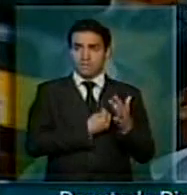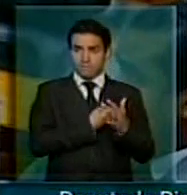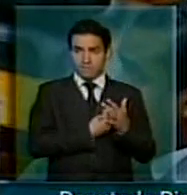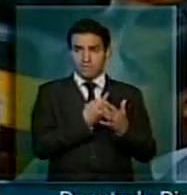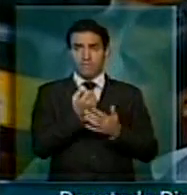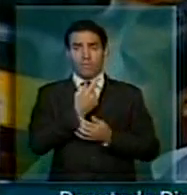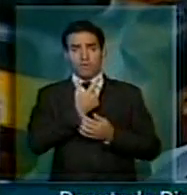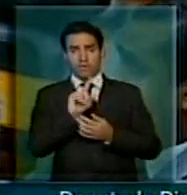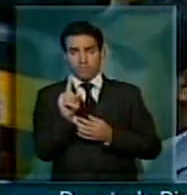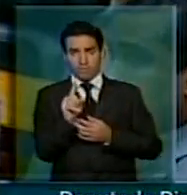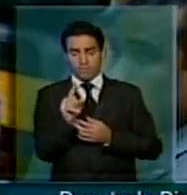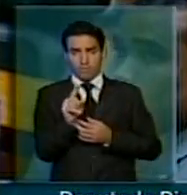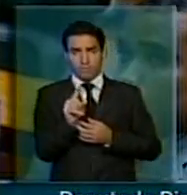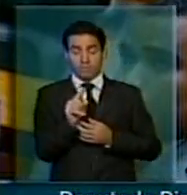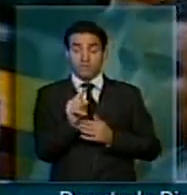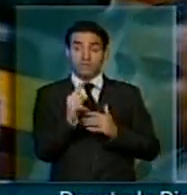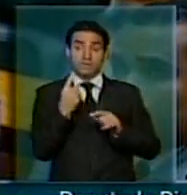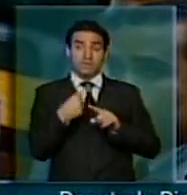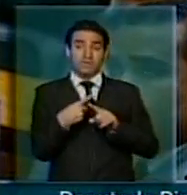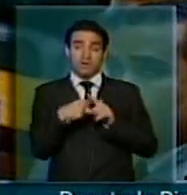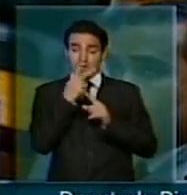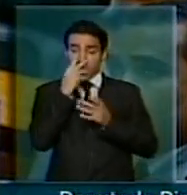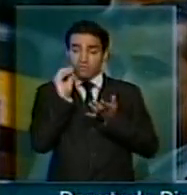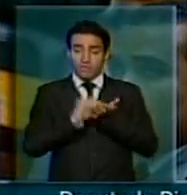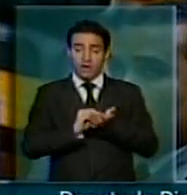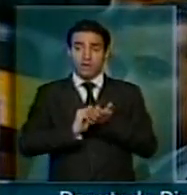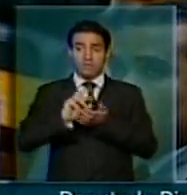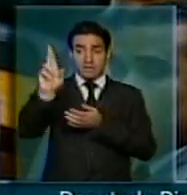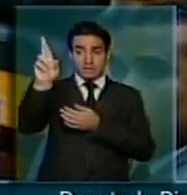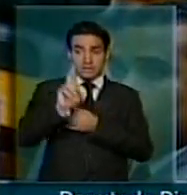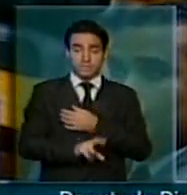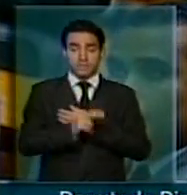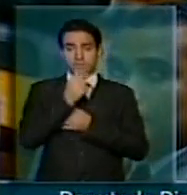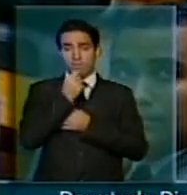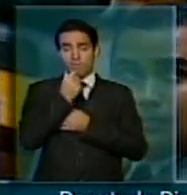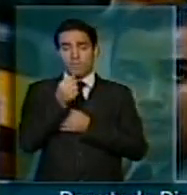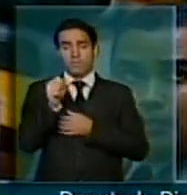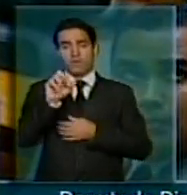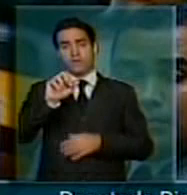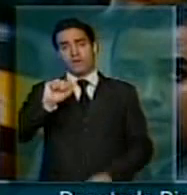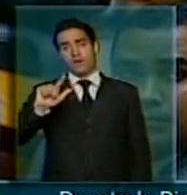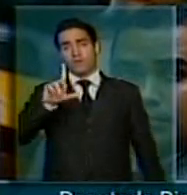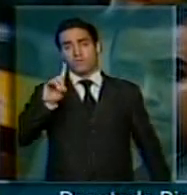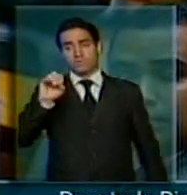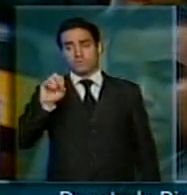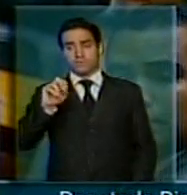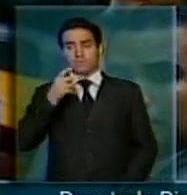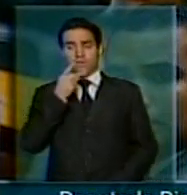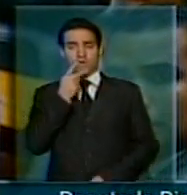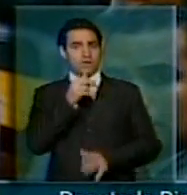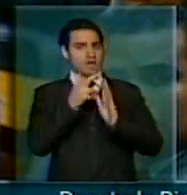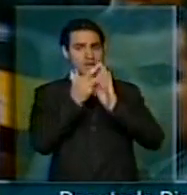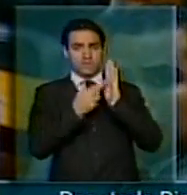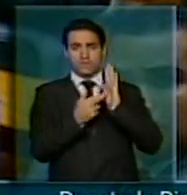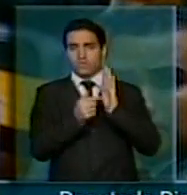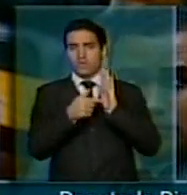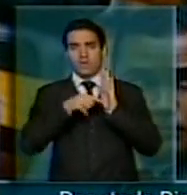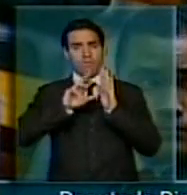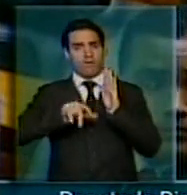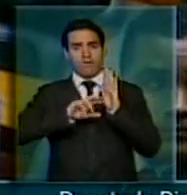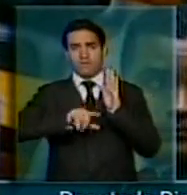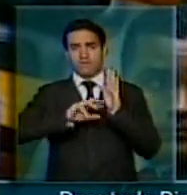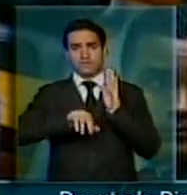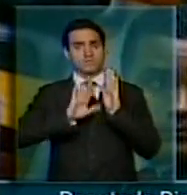Eu acredito, senhora presidente, que falta a resposta do relator. Se ele vier ao plenário e disser, não, o relatório não será este que já